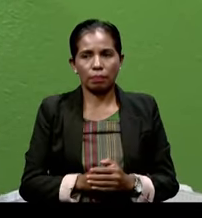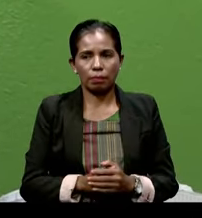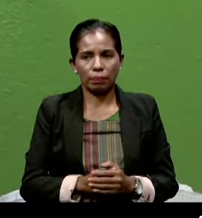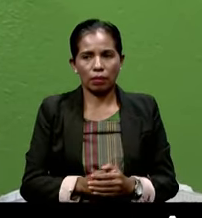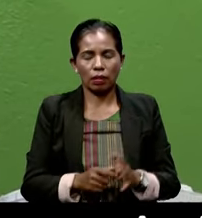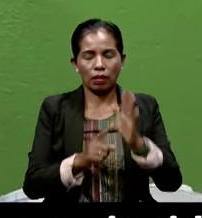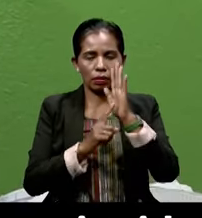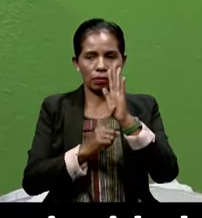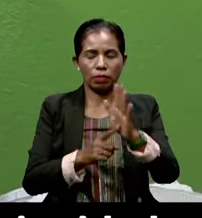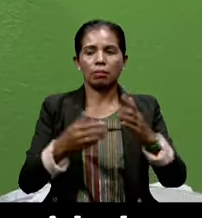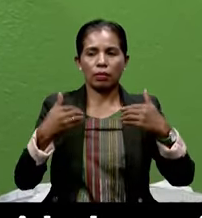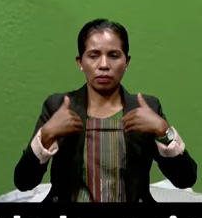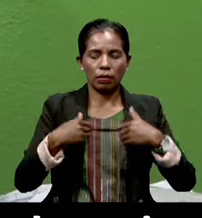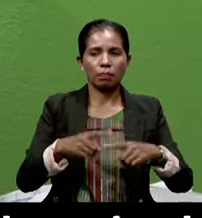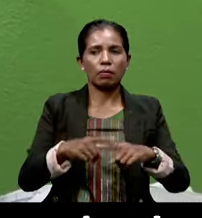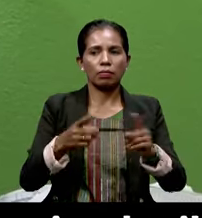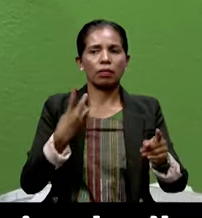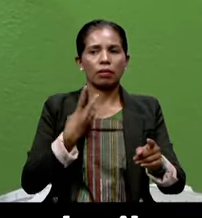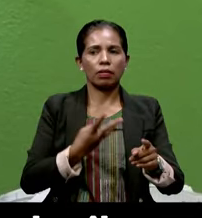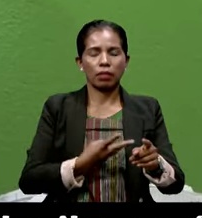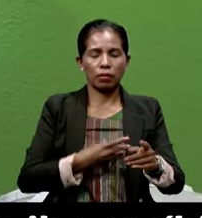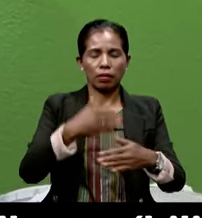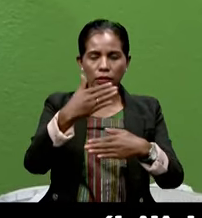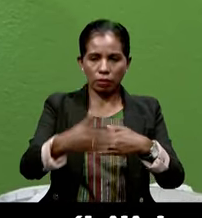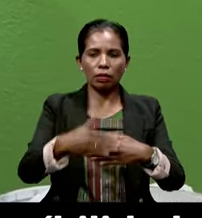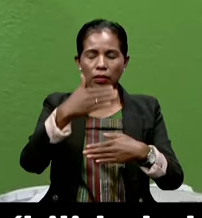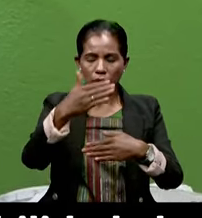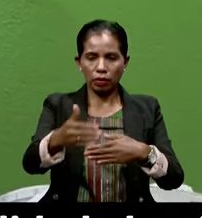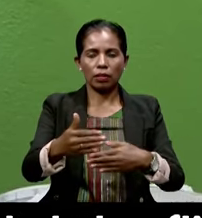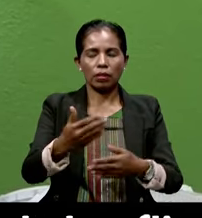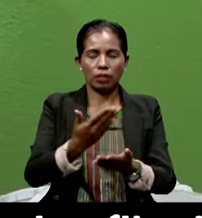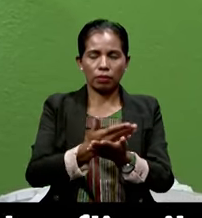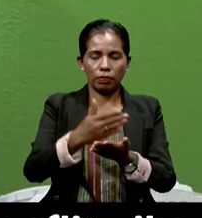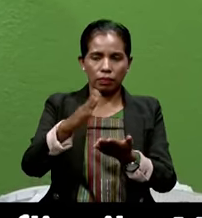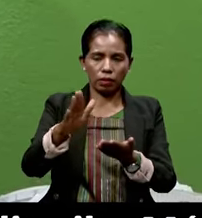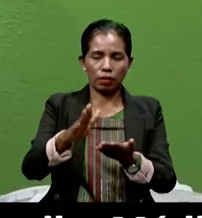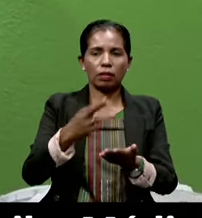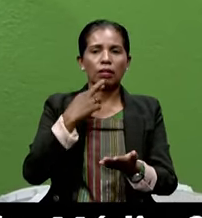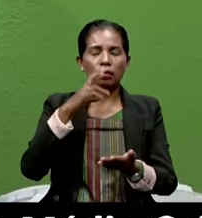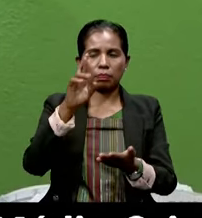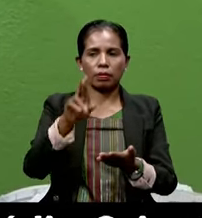Demanda nebe makia, mas pelo menos fazeramente ita redu bele responde ona